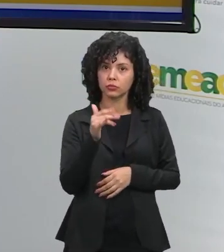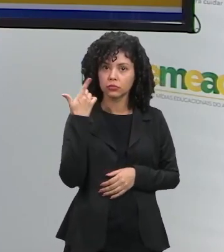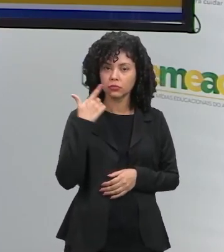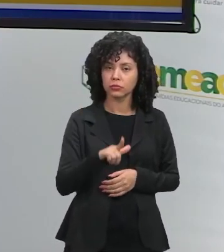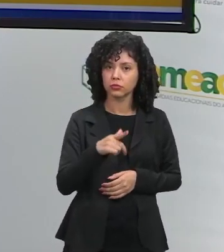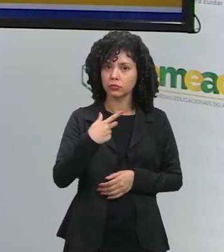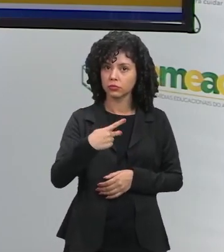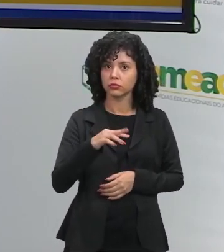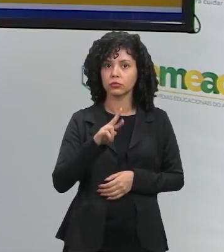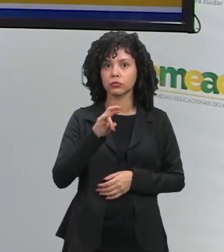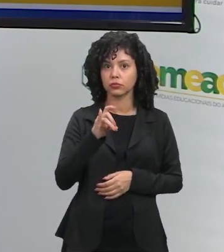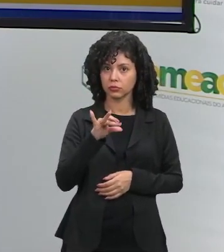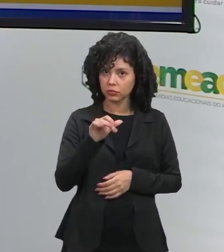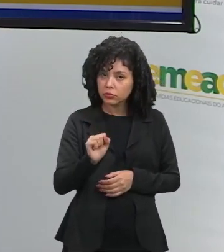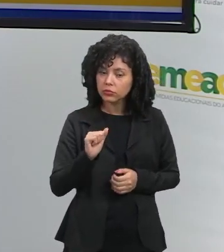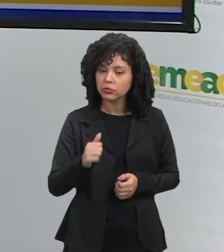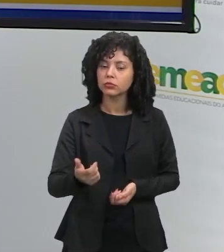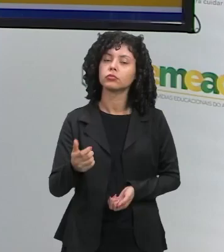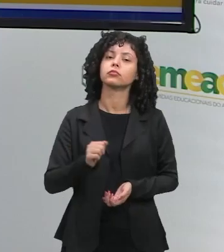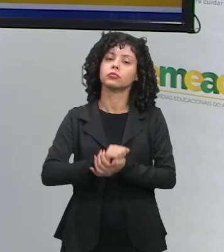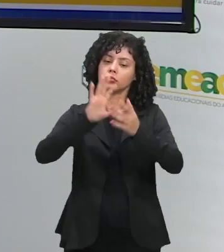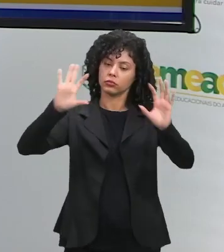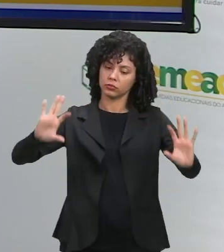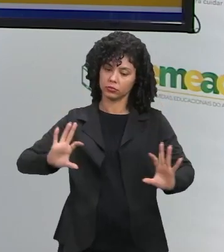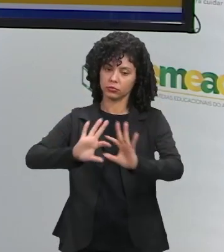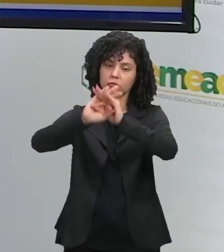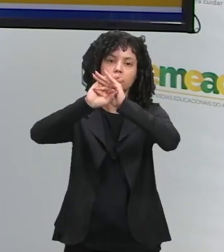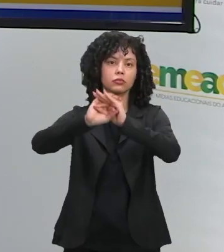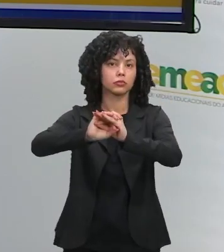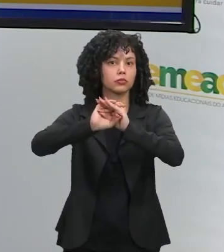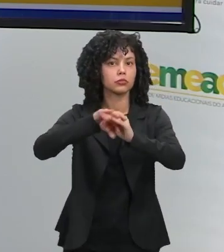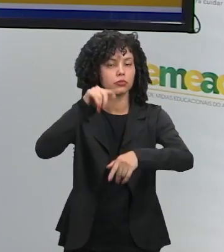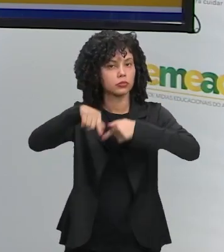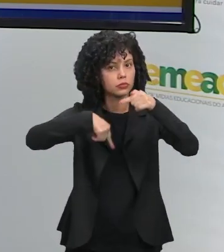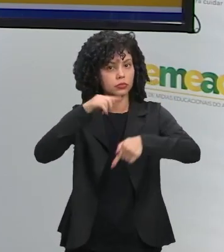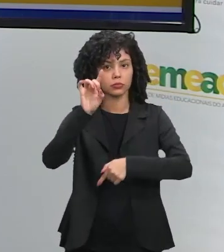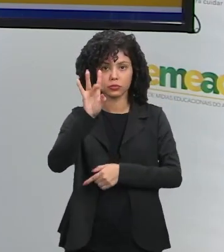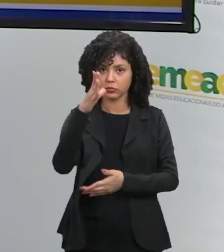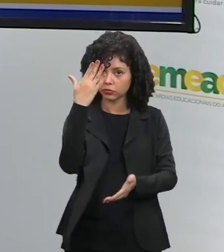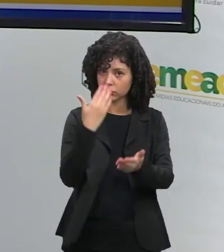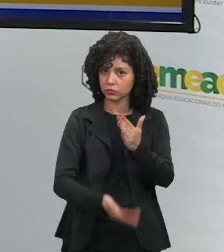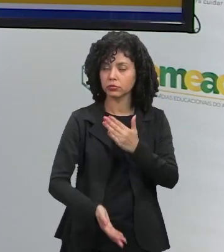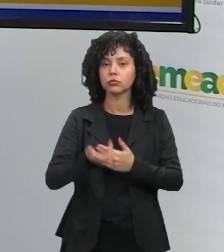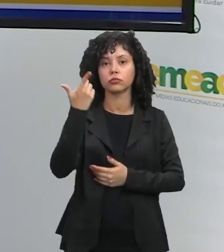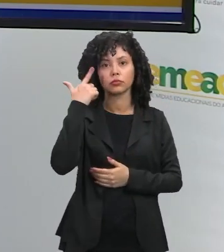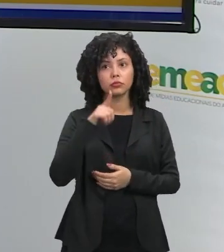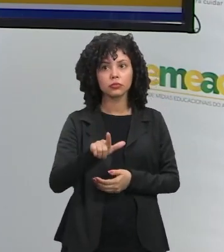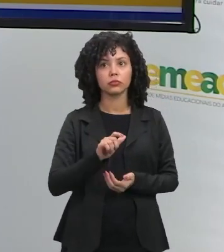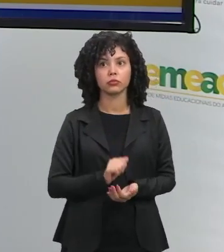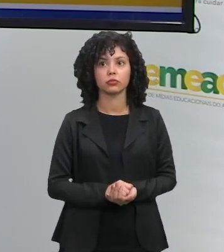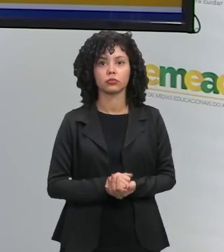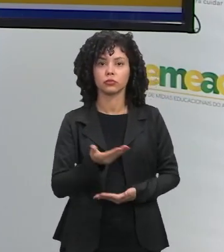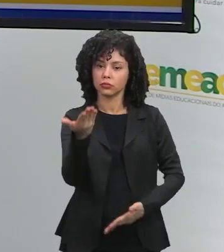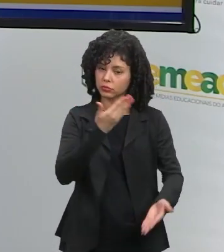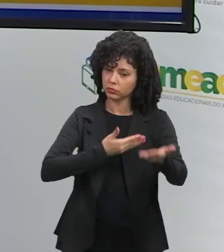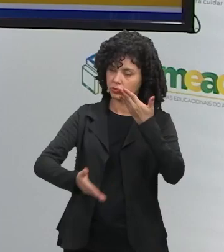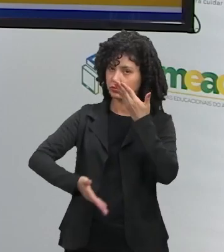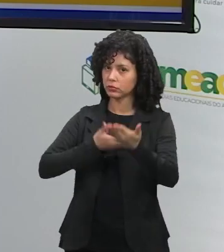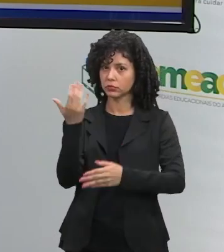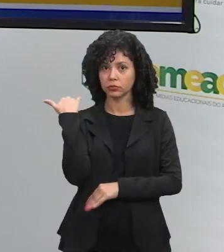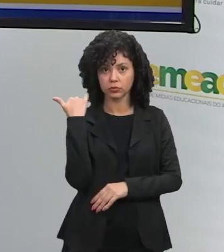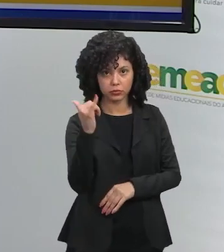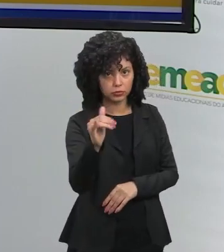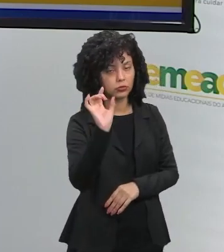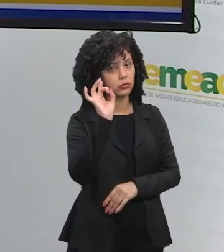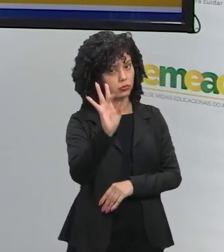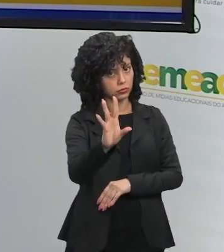prótons. Nas ligações químicas, por exemplo, o que acontece é somente perda, ganho ou compartilhamento de elétrons,